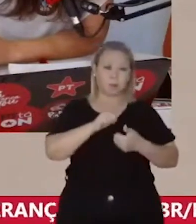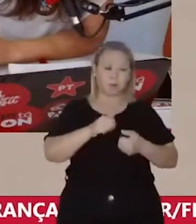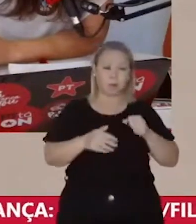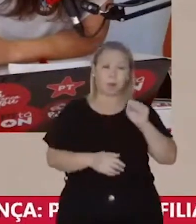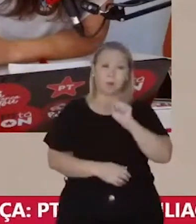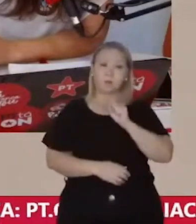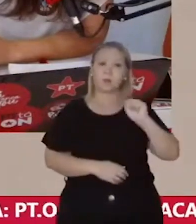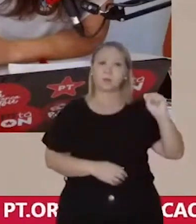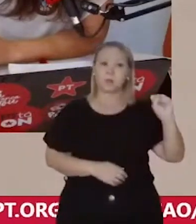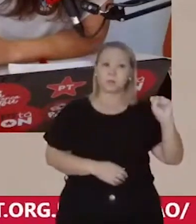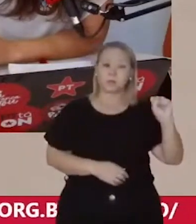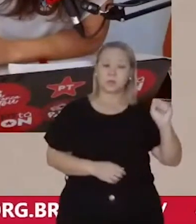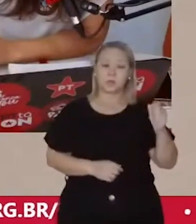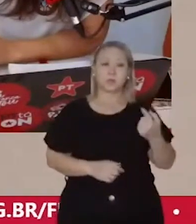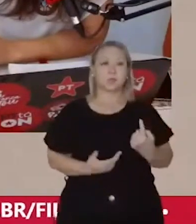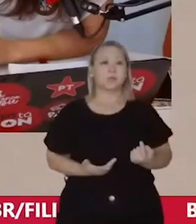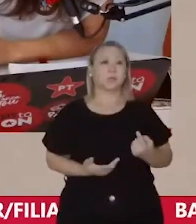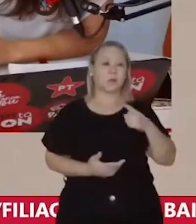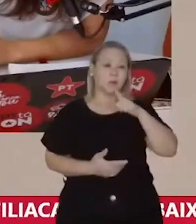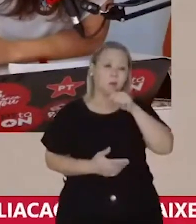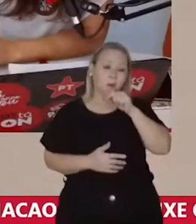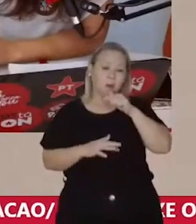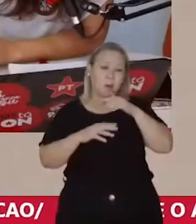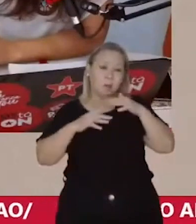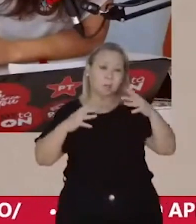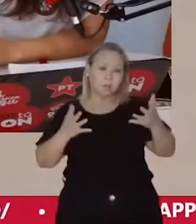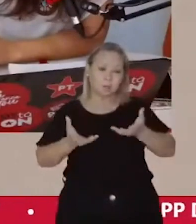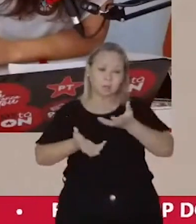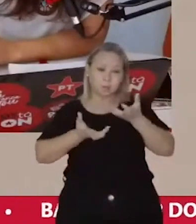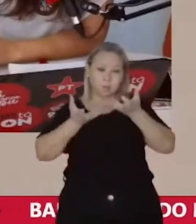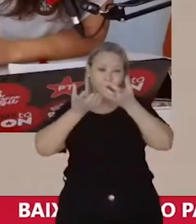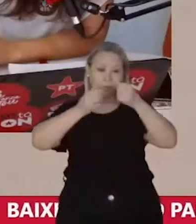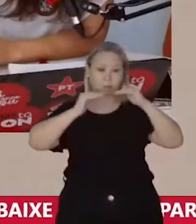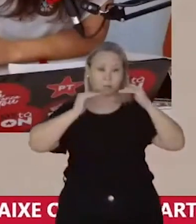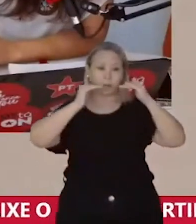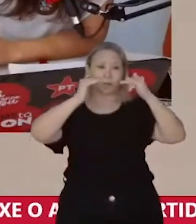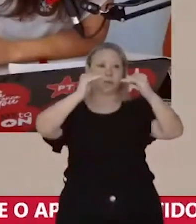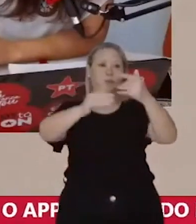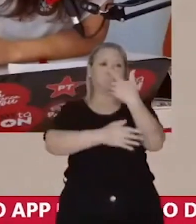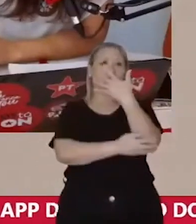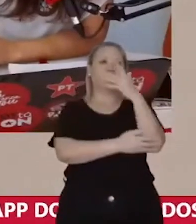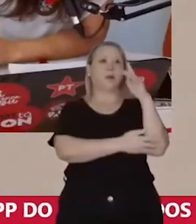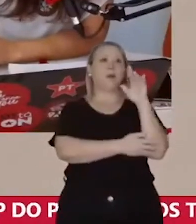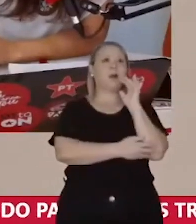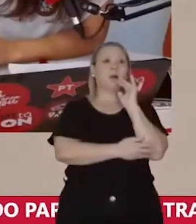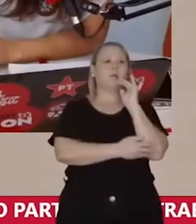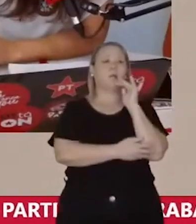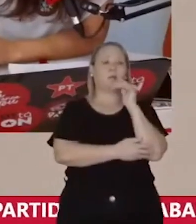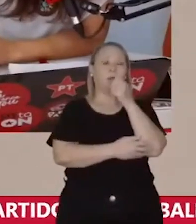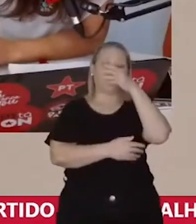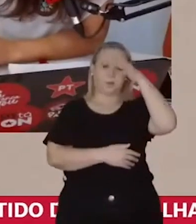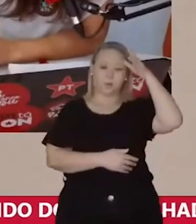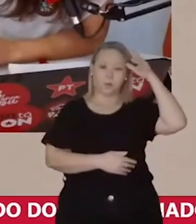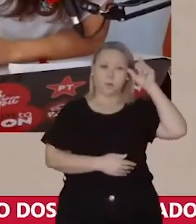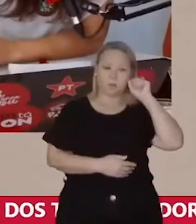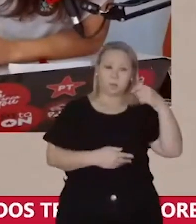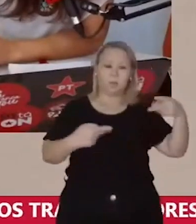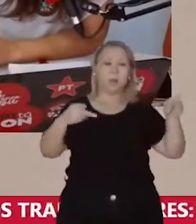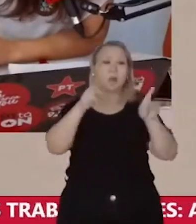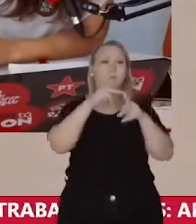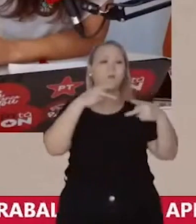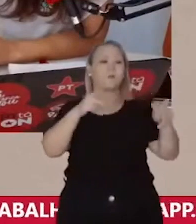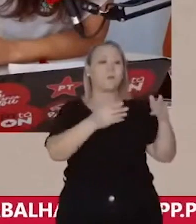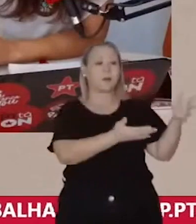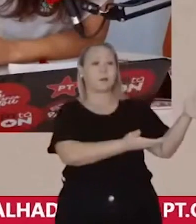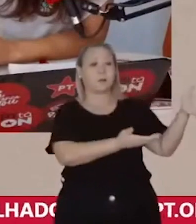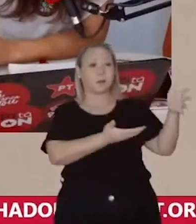evapotranspiração. E essa umidade, que é aquela névoa que nós observamos por cima da floresta amazônica, é carregada pelo vento que vem do oceano, bate